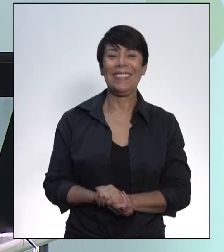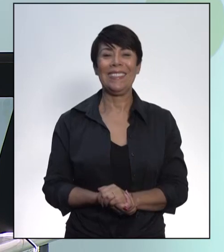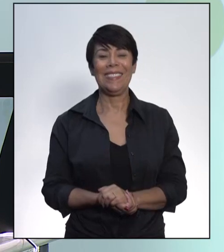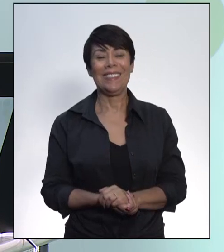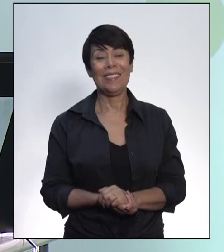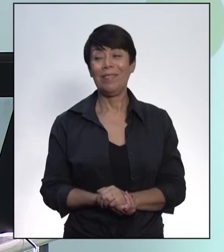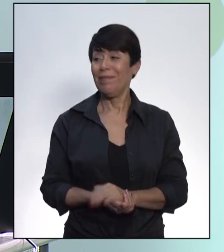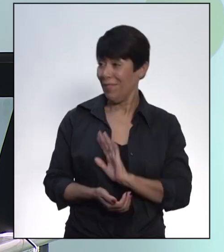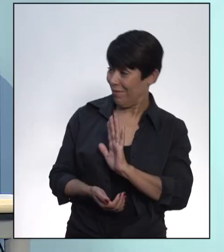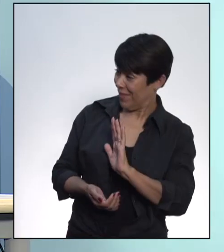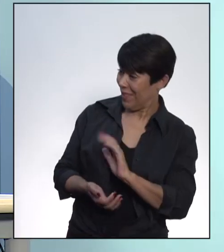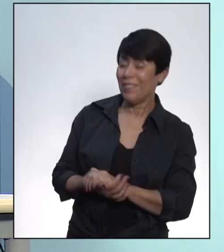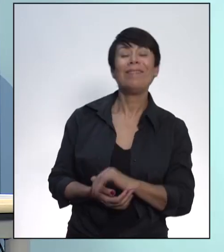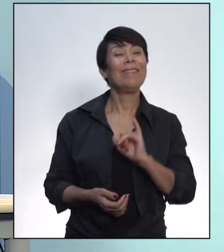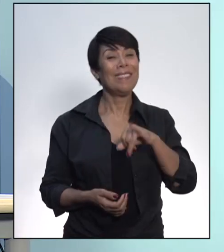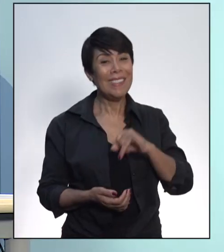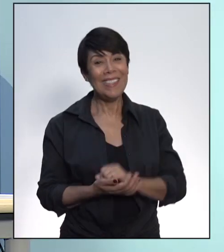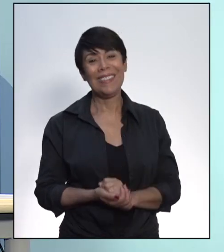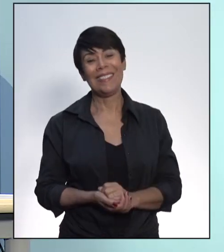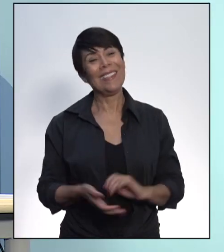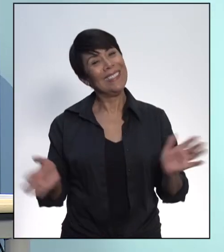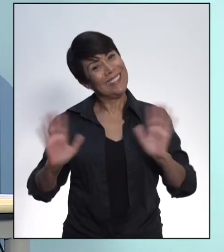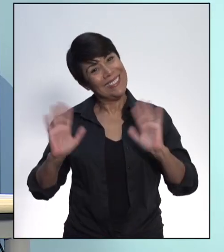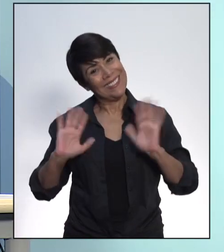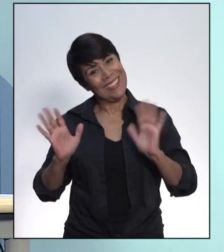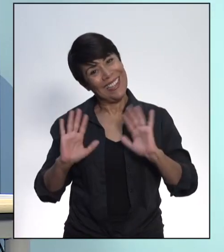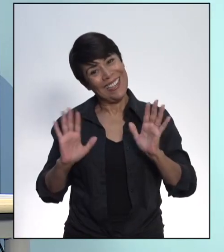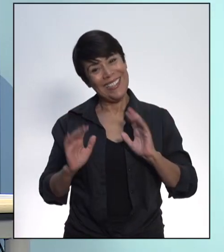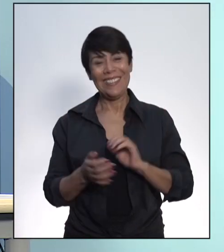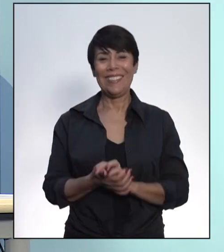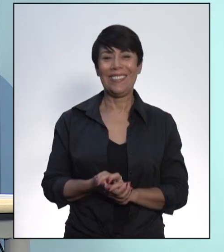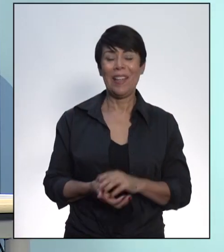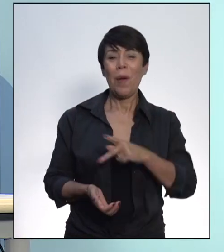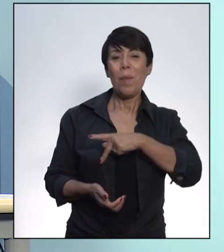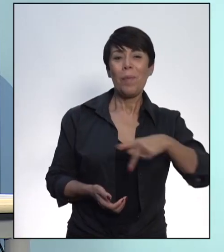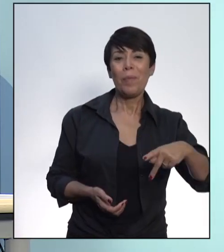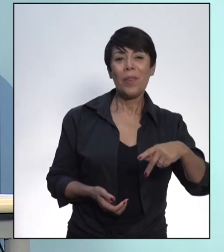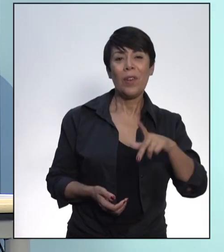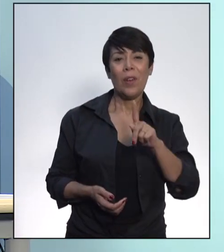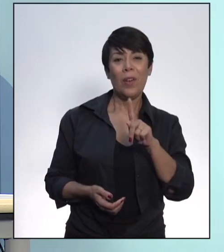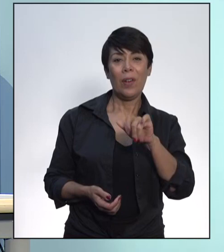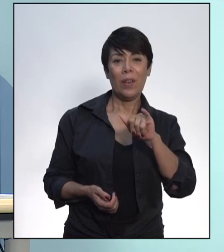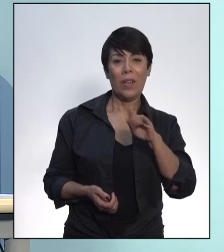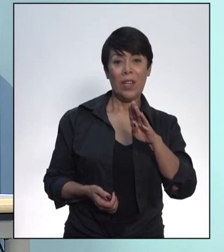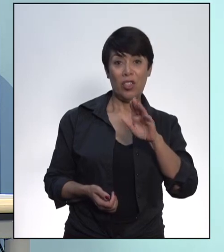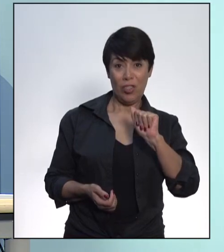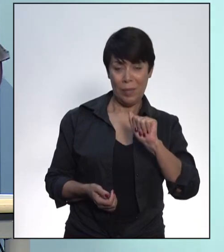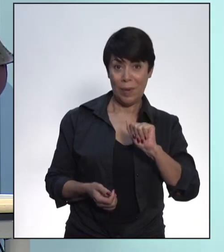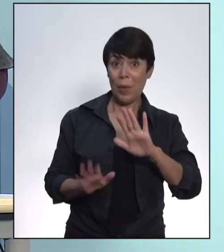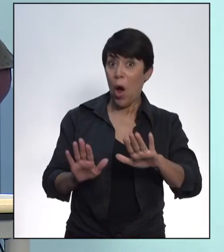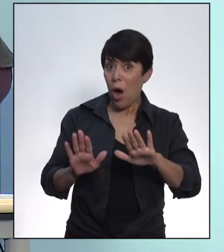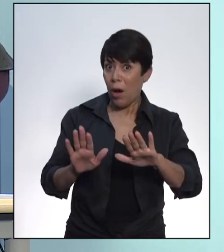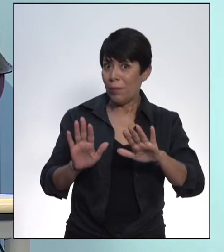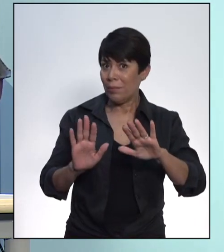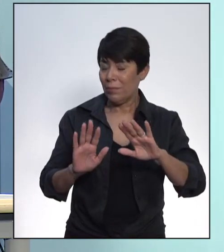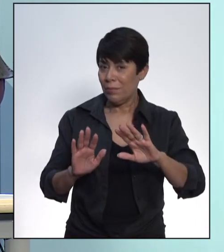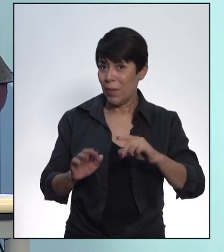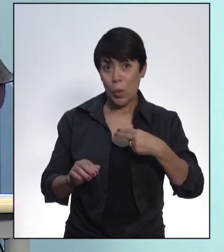Vamos se despedir? Vamos? Tchau, pessoal. O professor Giba. Não esqueçam,